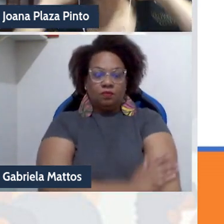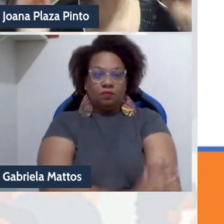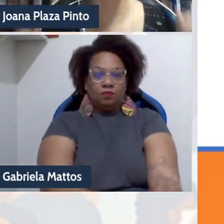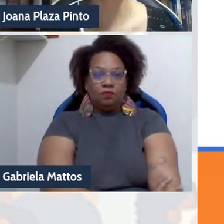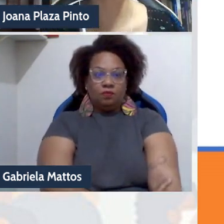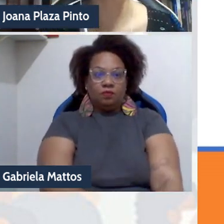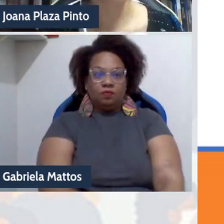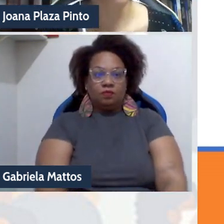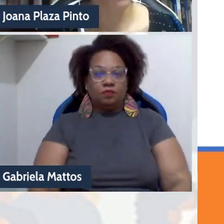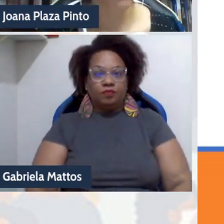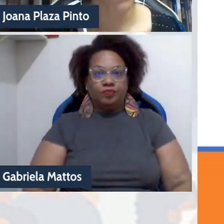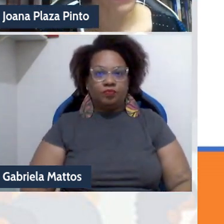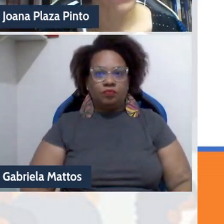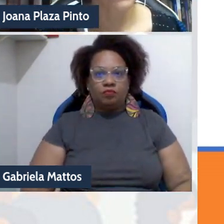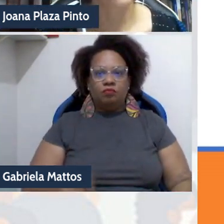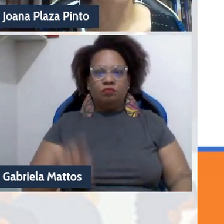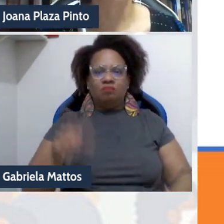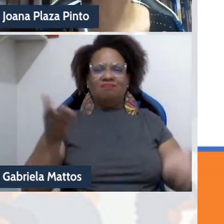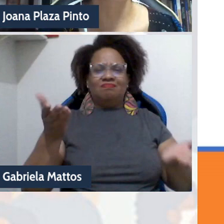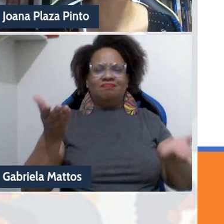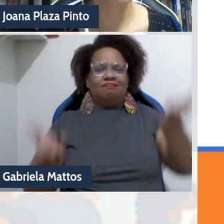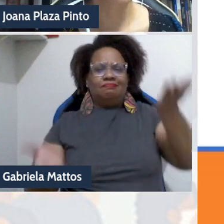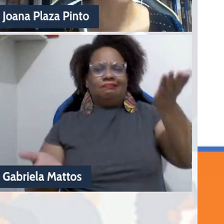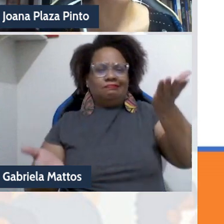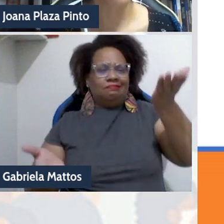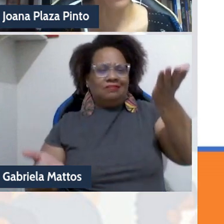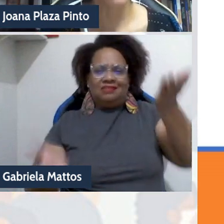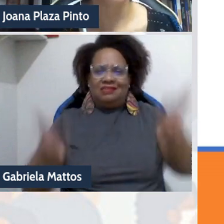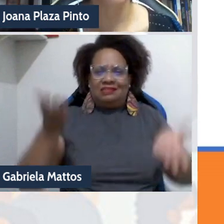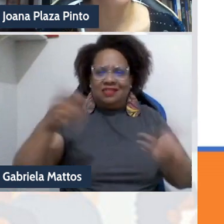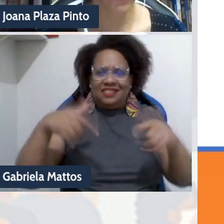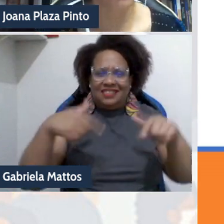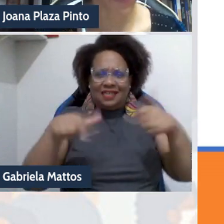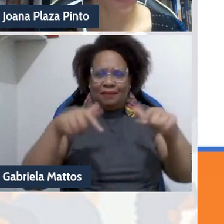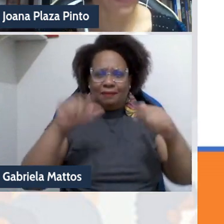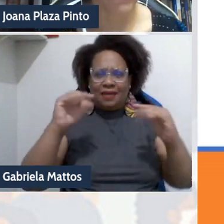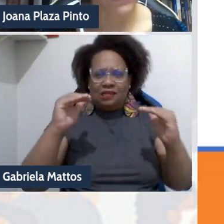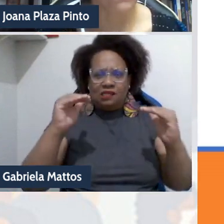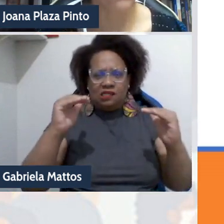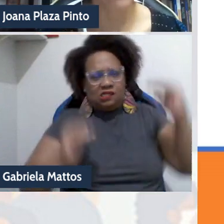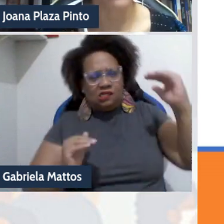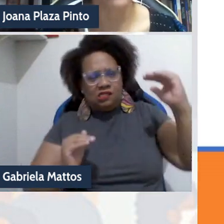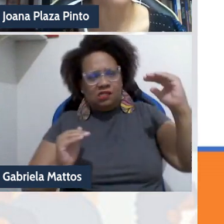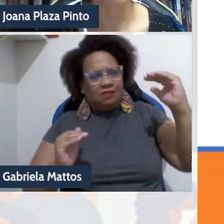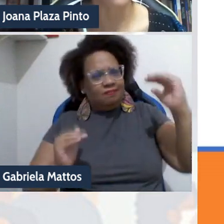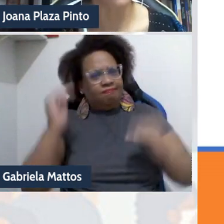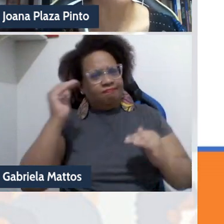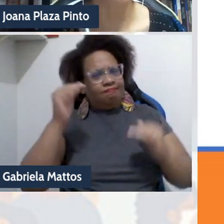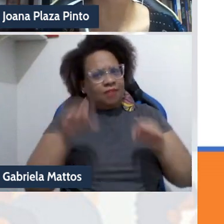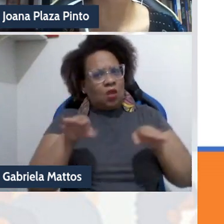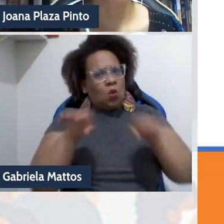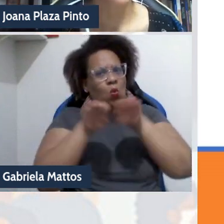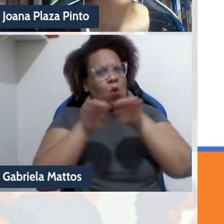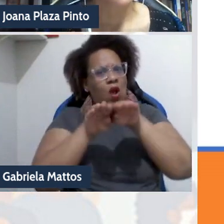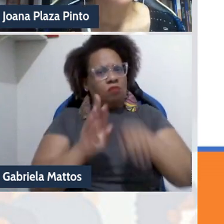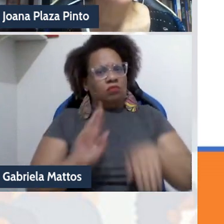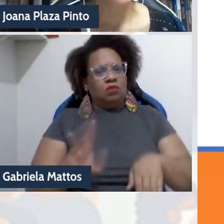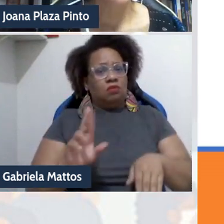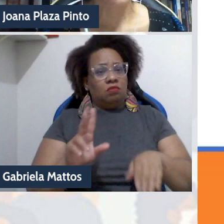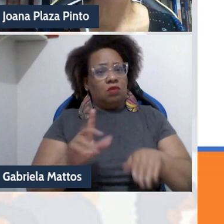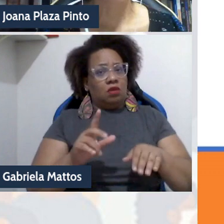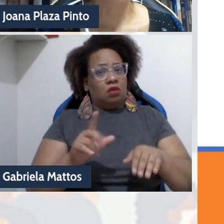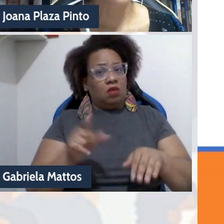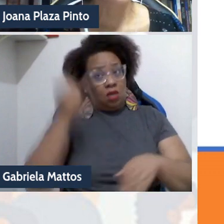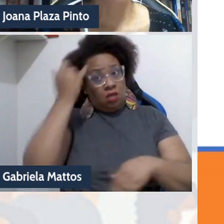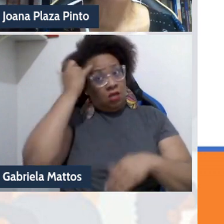essa distribuição desigual, ela está associada ao fato, os estudos mostram, né, isso não são ideias minhas,